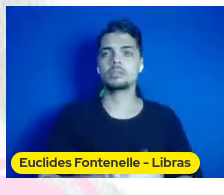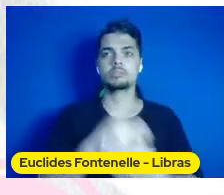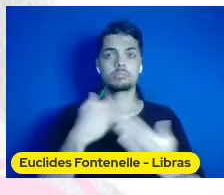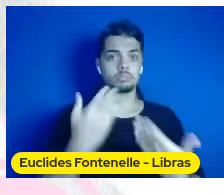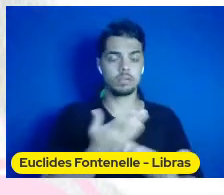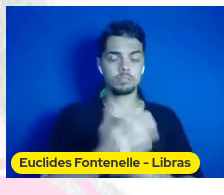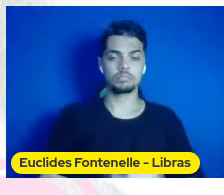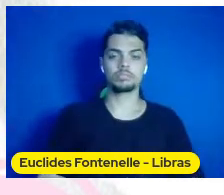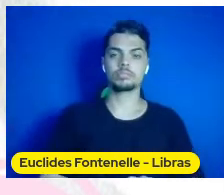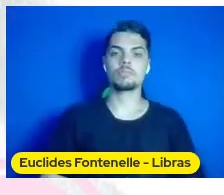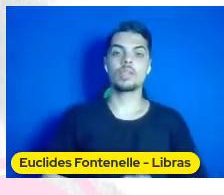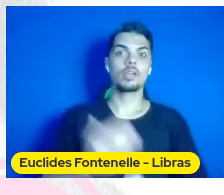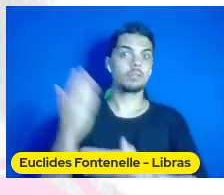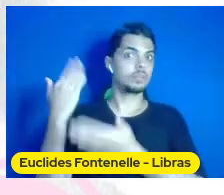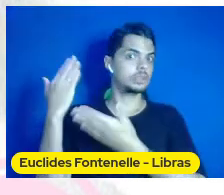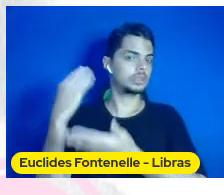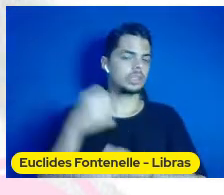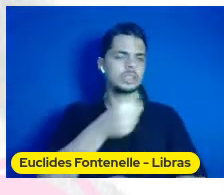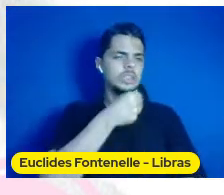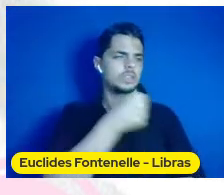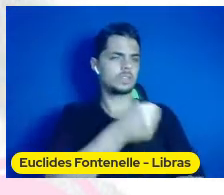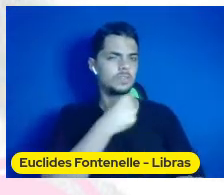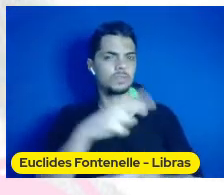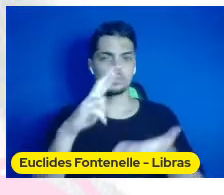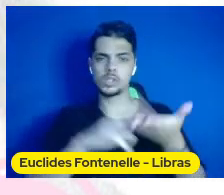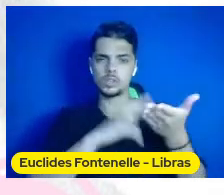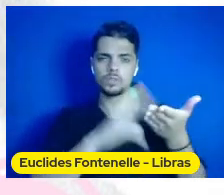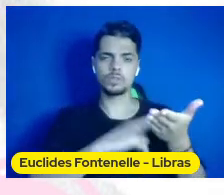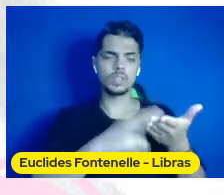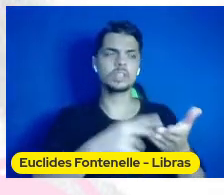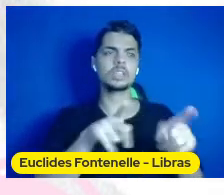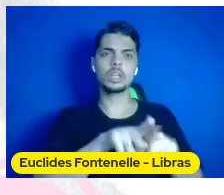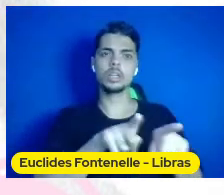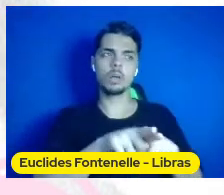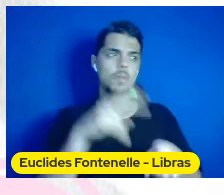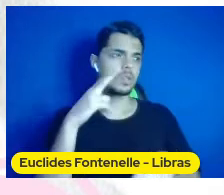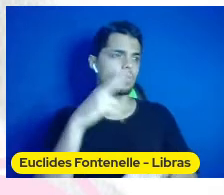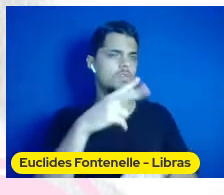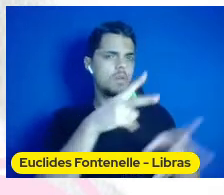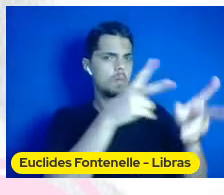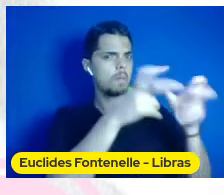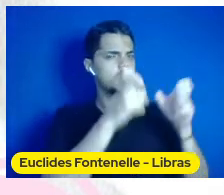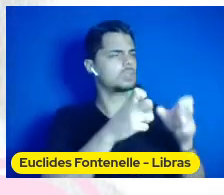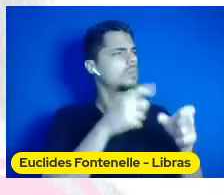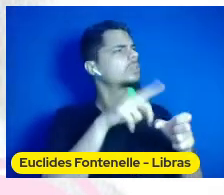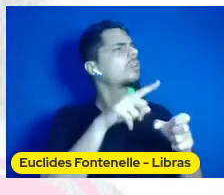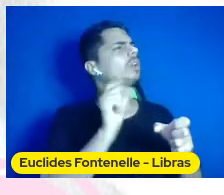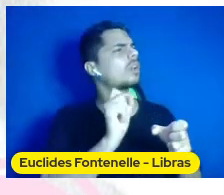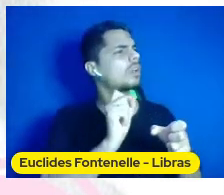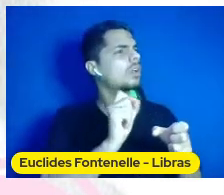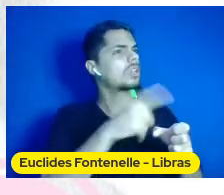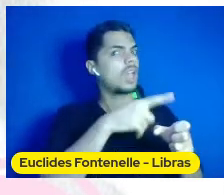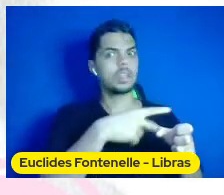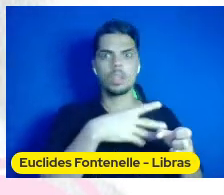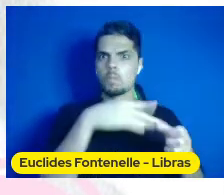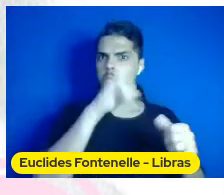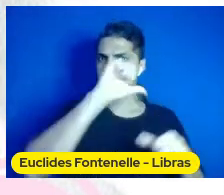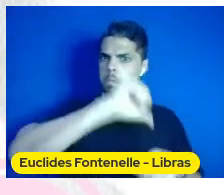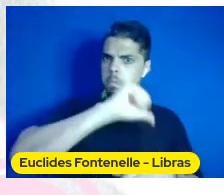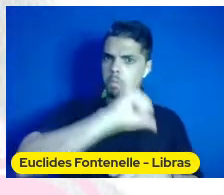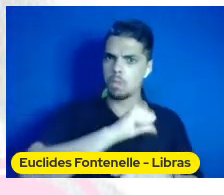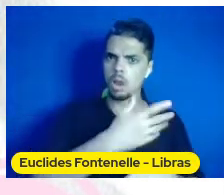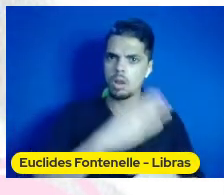anos atrás, até injustiçado, né? Mas que tem seu lugar na